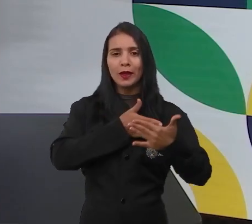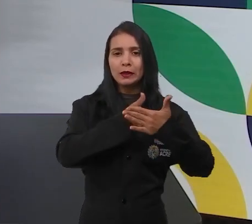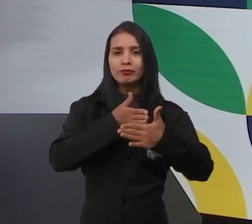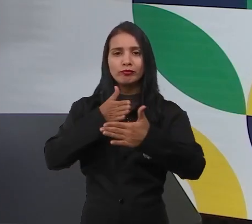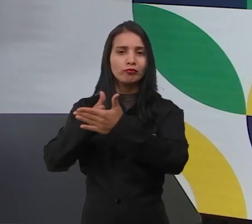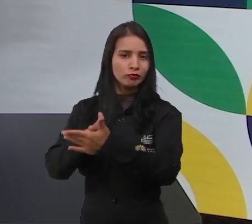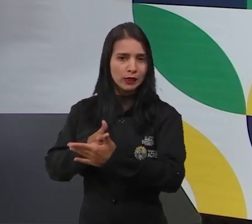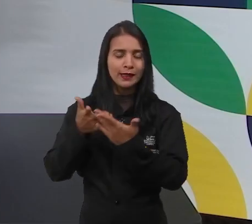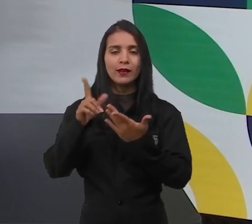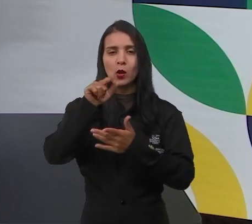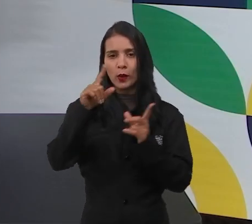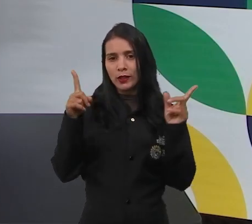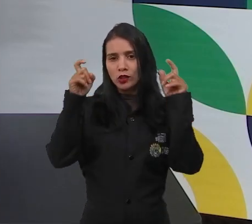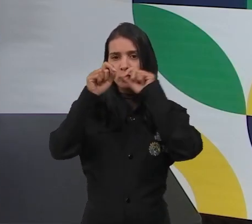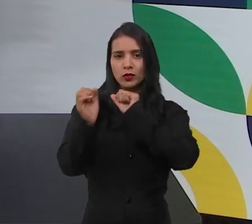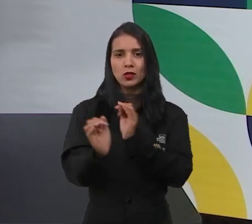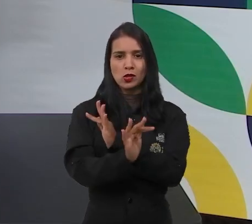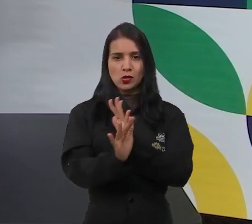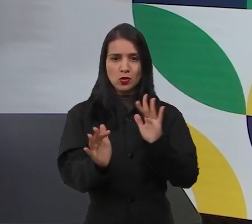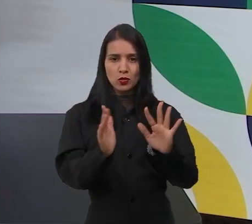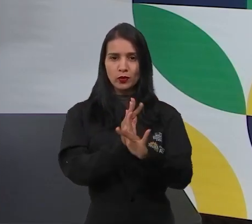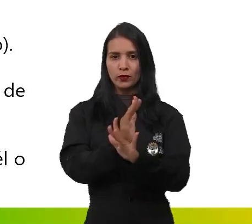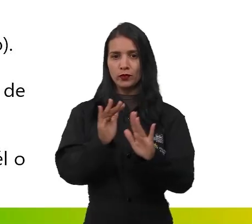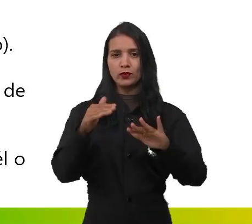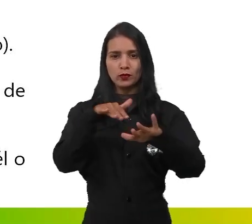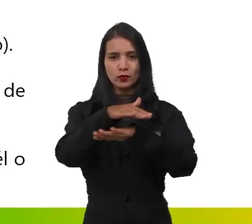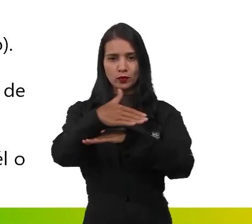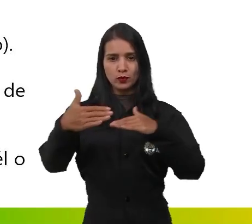é difícil o fluxo.